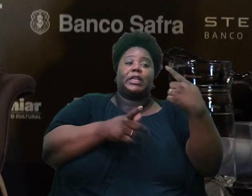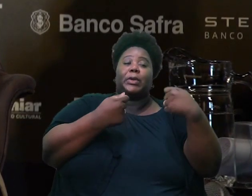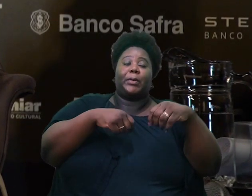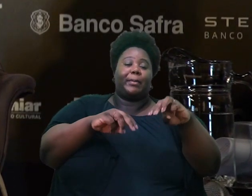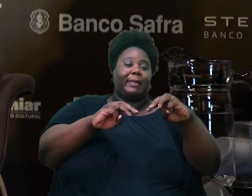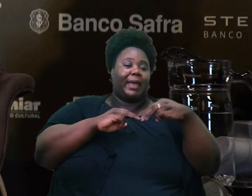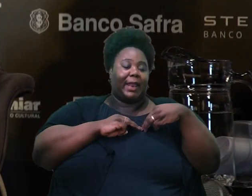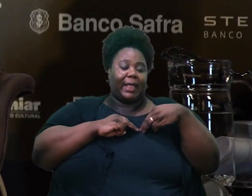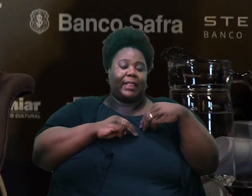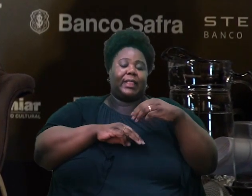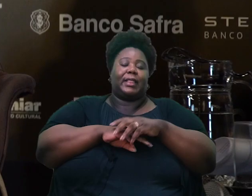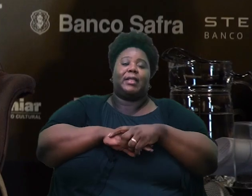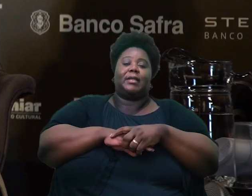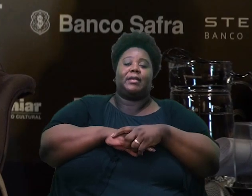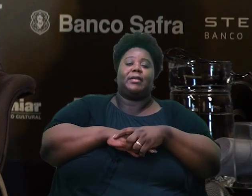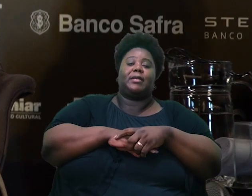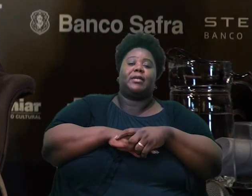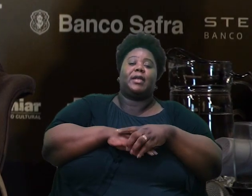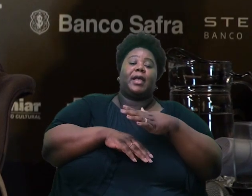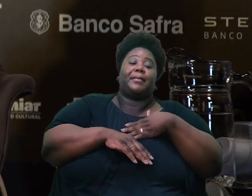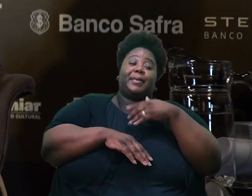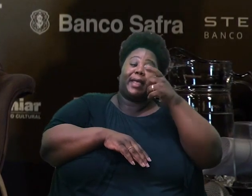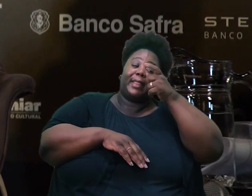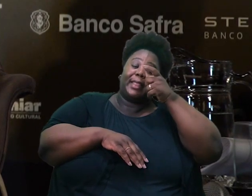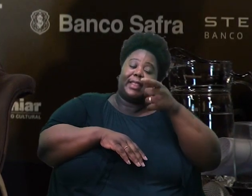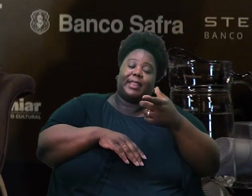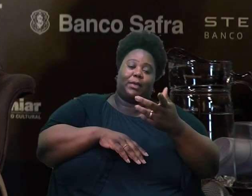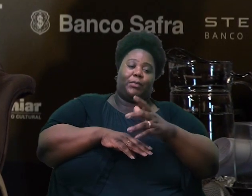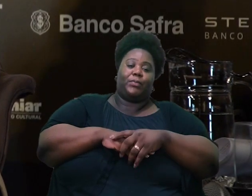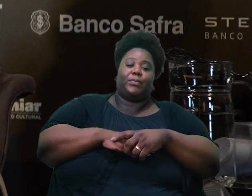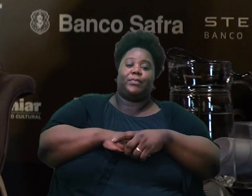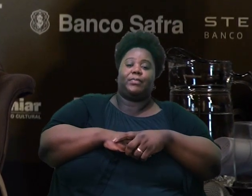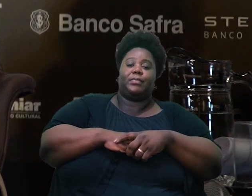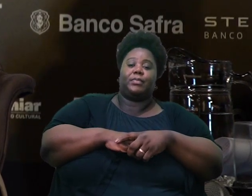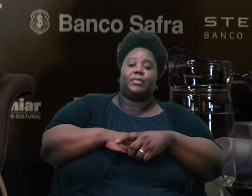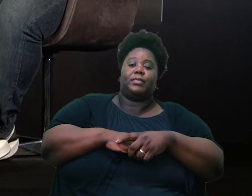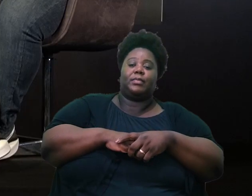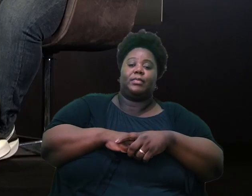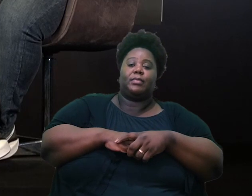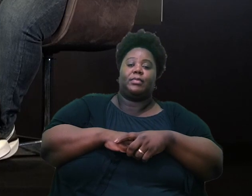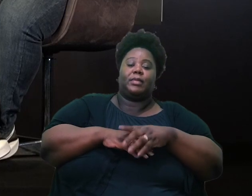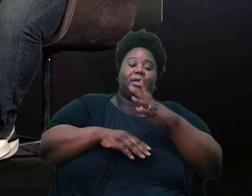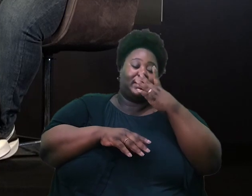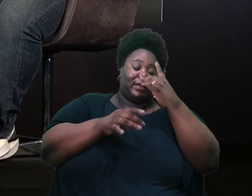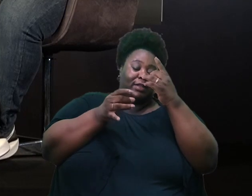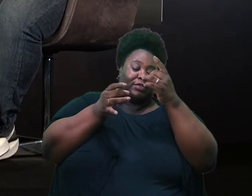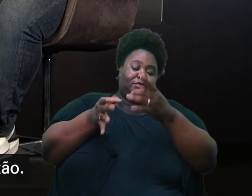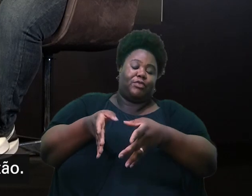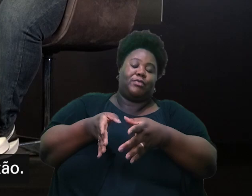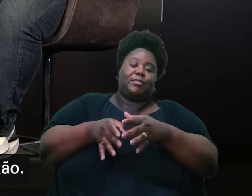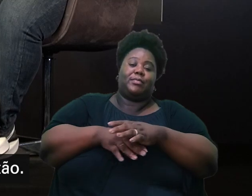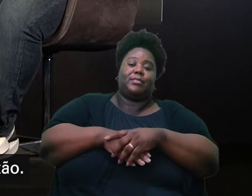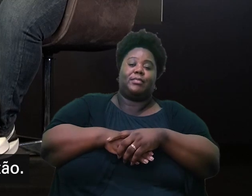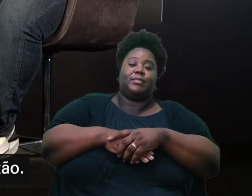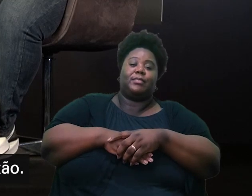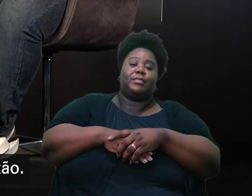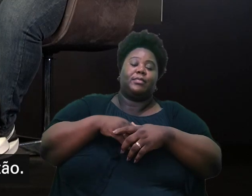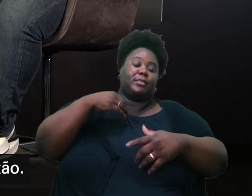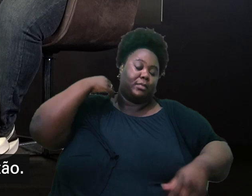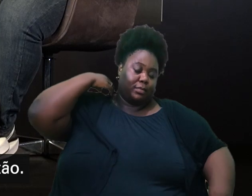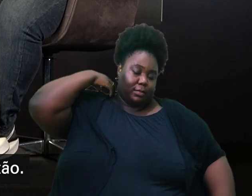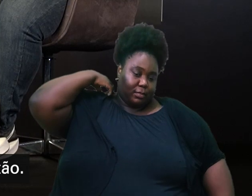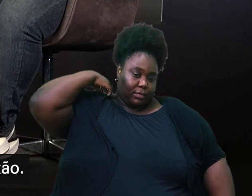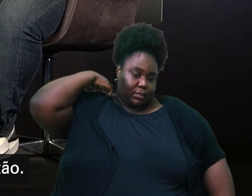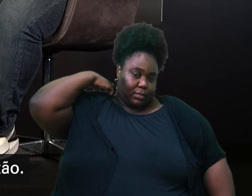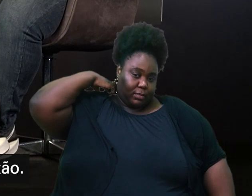merece a minha atenção de investigadora ou de investigador